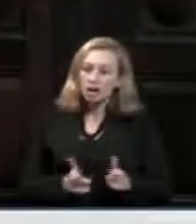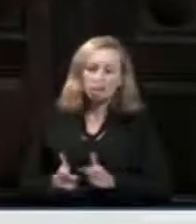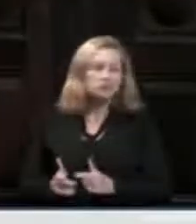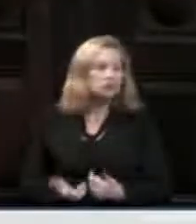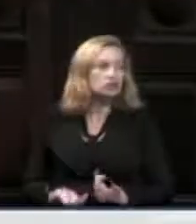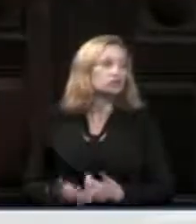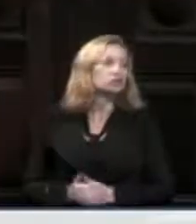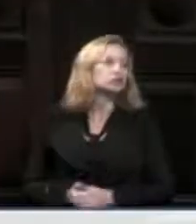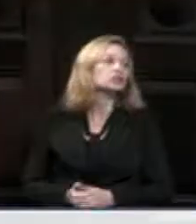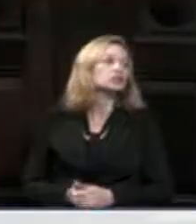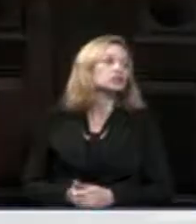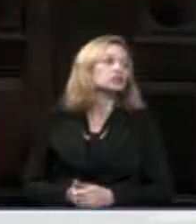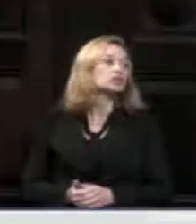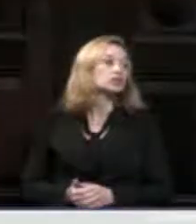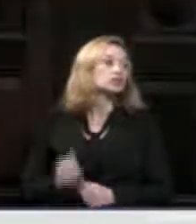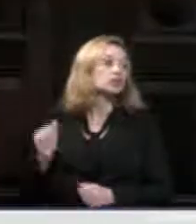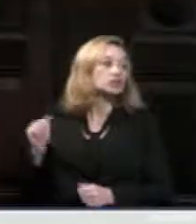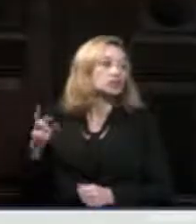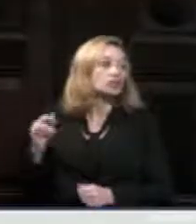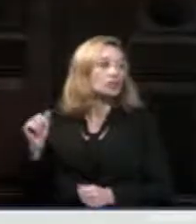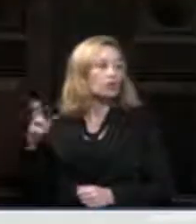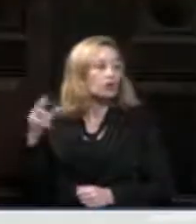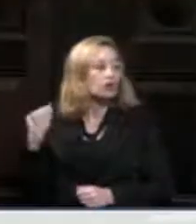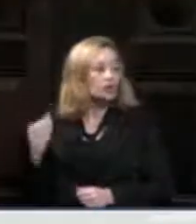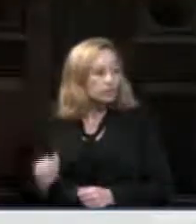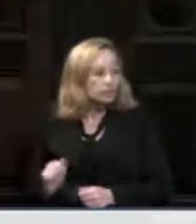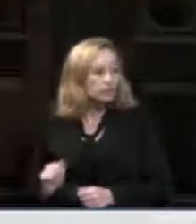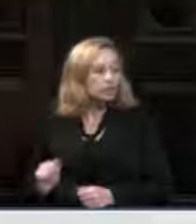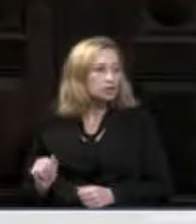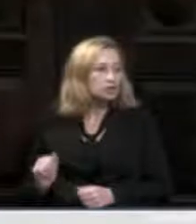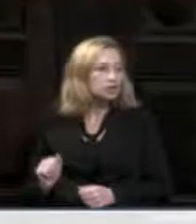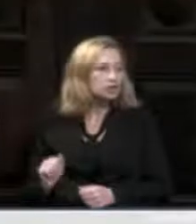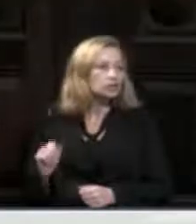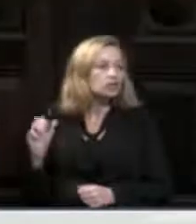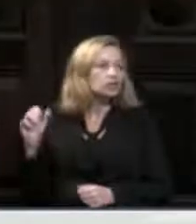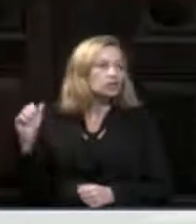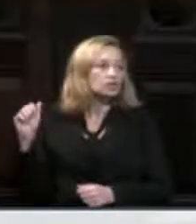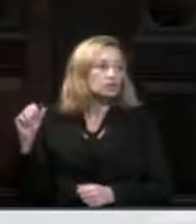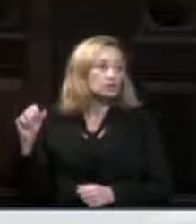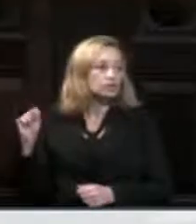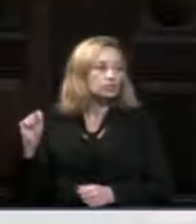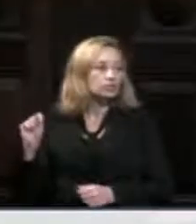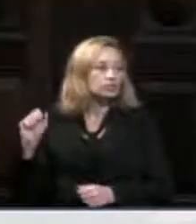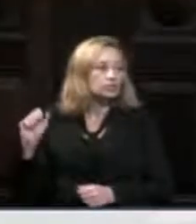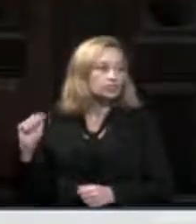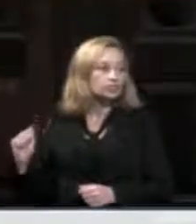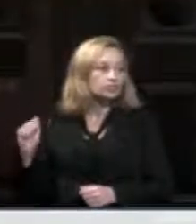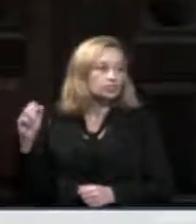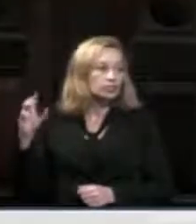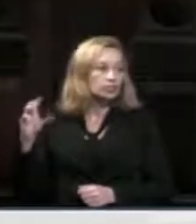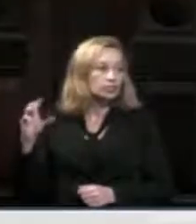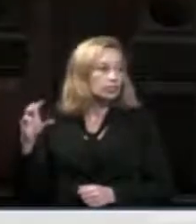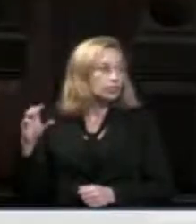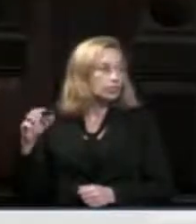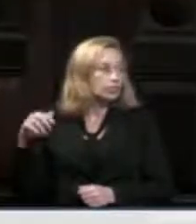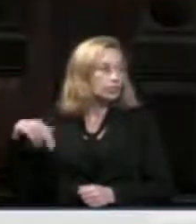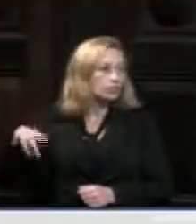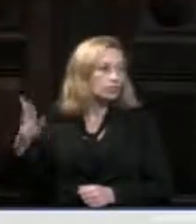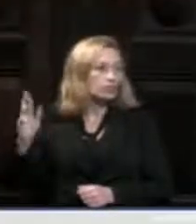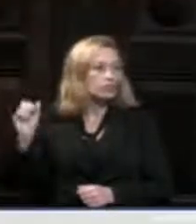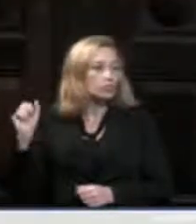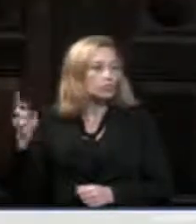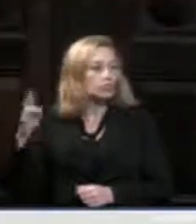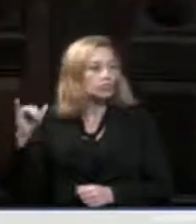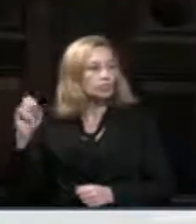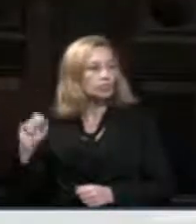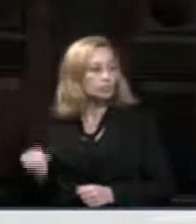em Araruama, na região de Praia Seca, em Saquarema, na região de Itaúna. Os